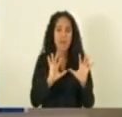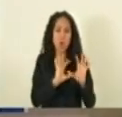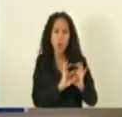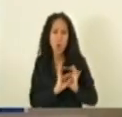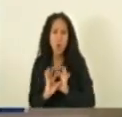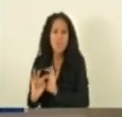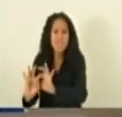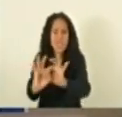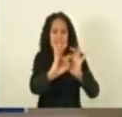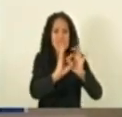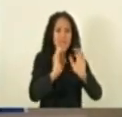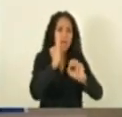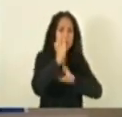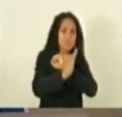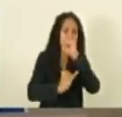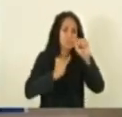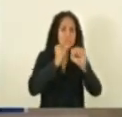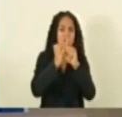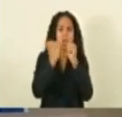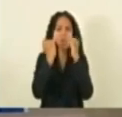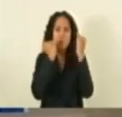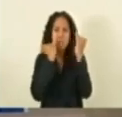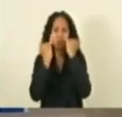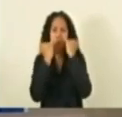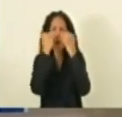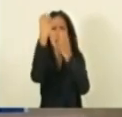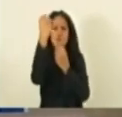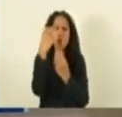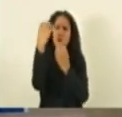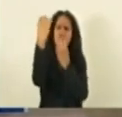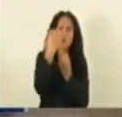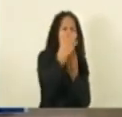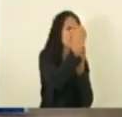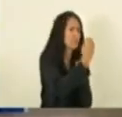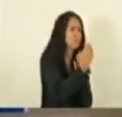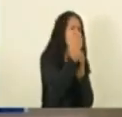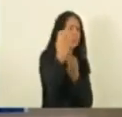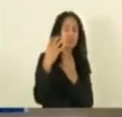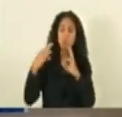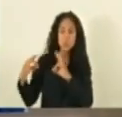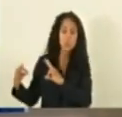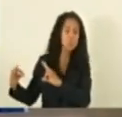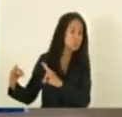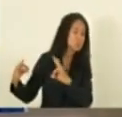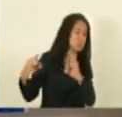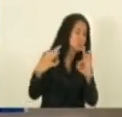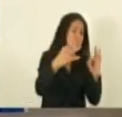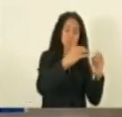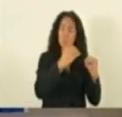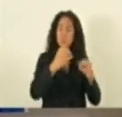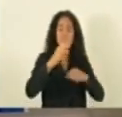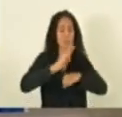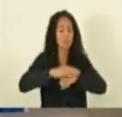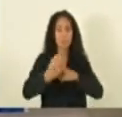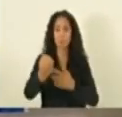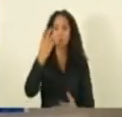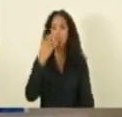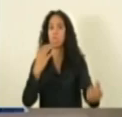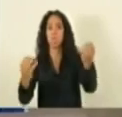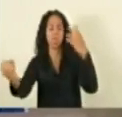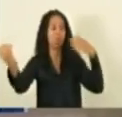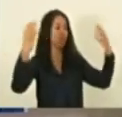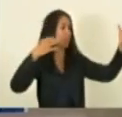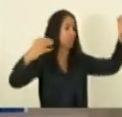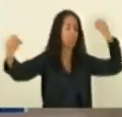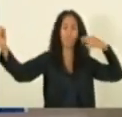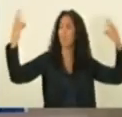conectado, com o mundo da informação, o mundo da internet, todas as informações nos chegam o tempo inteiro e nos